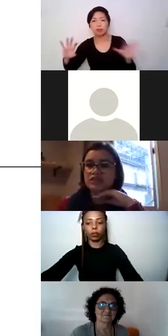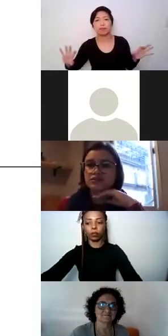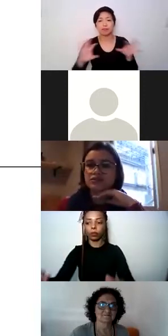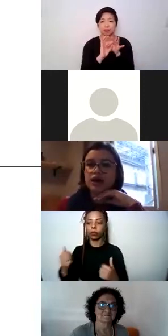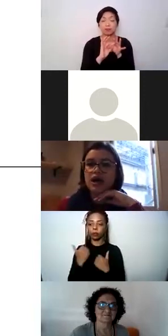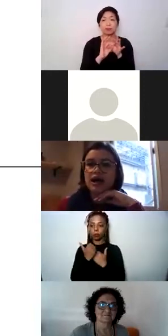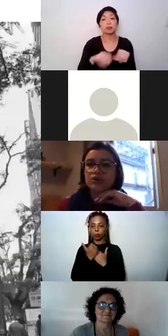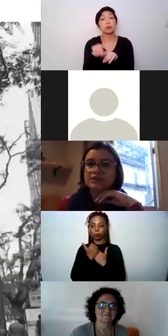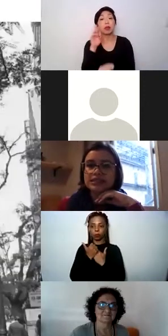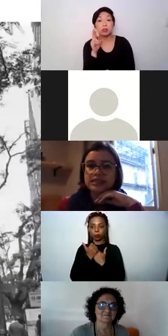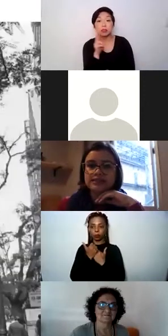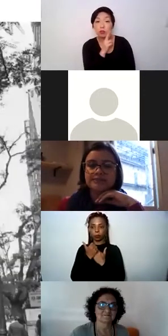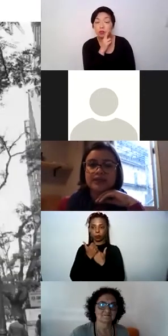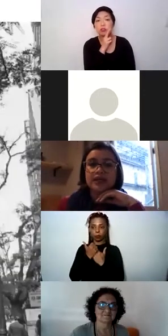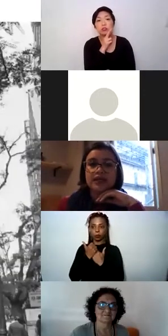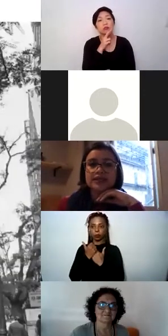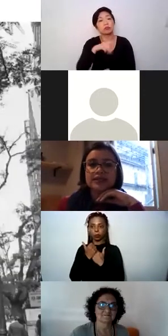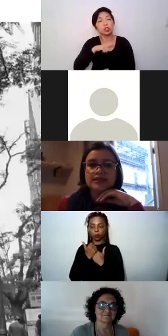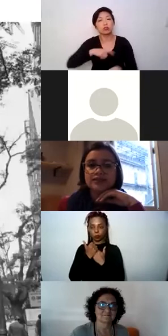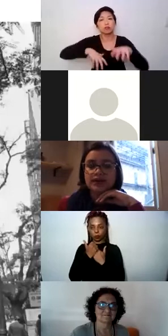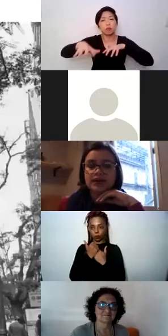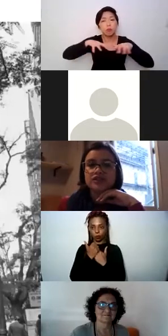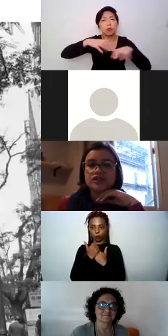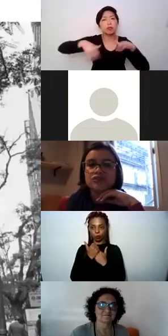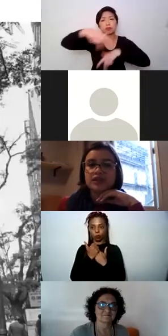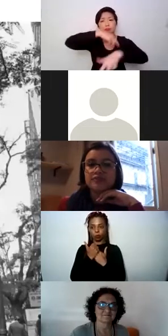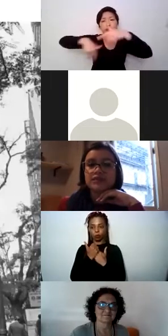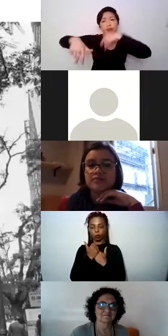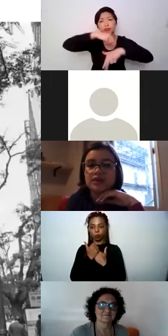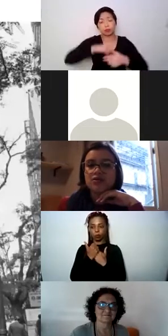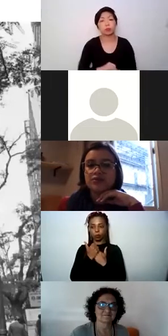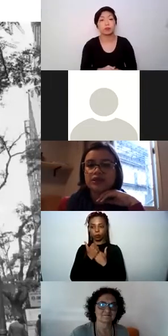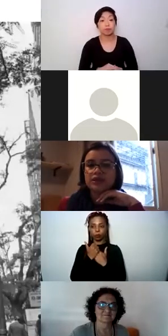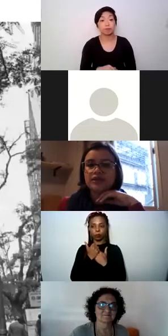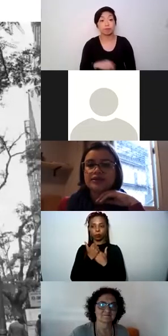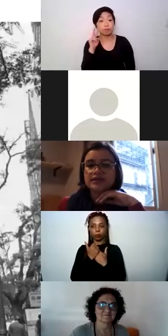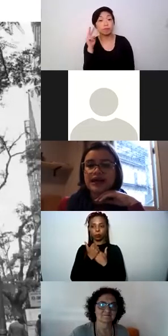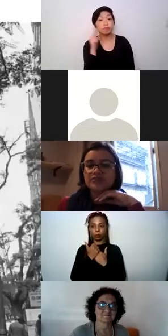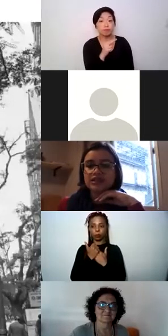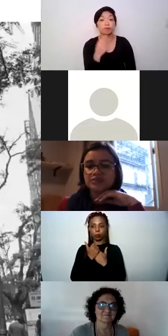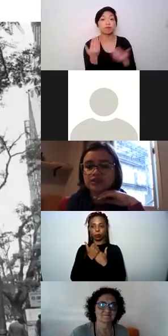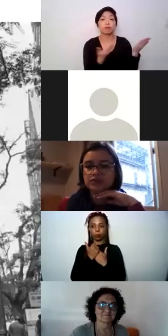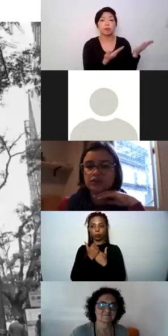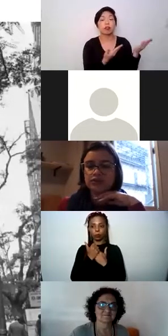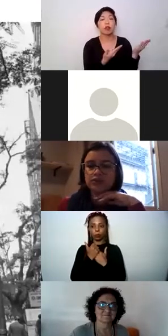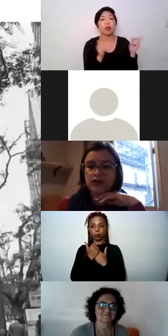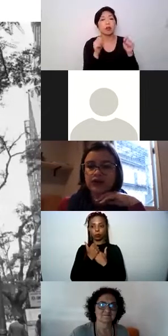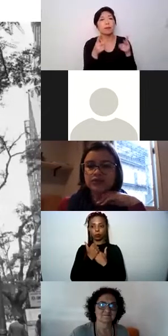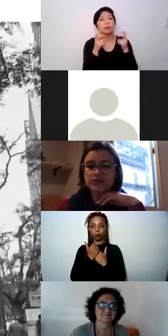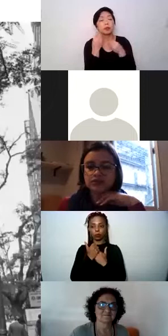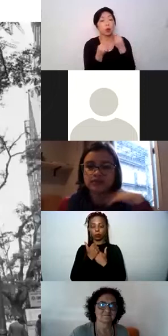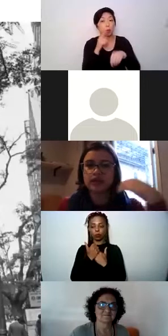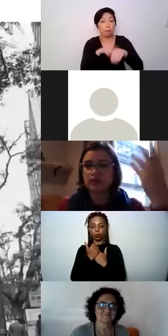efervescência cultural acontecesse. Aqui nessas imagens a gente consegue perceber como que se dava esse período que eu